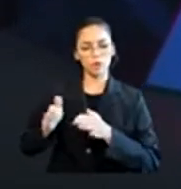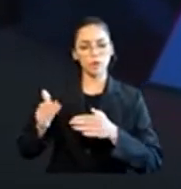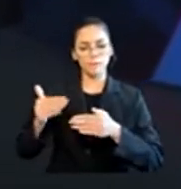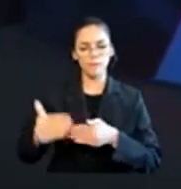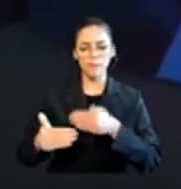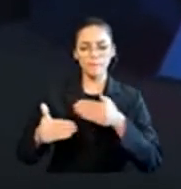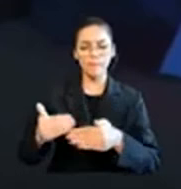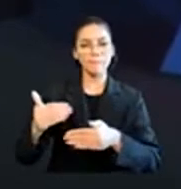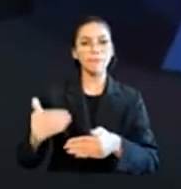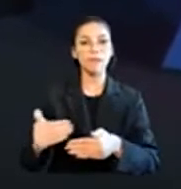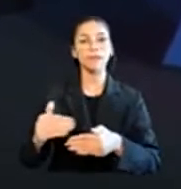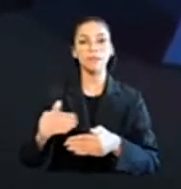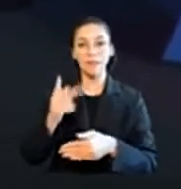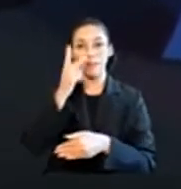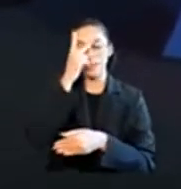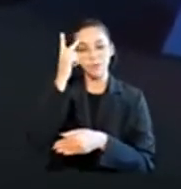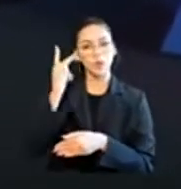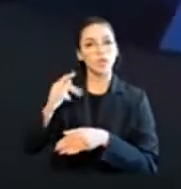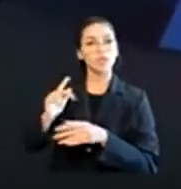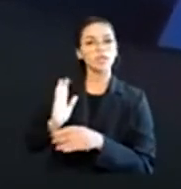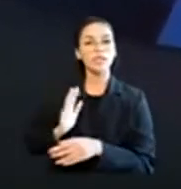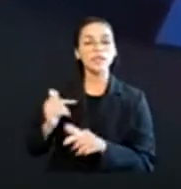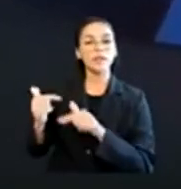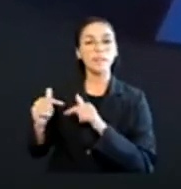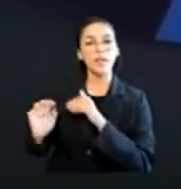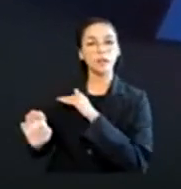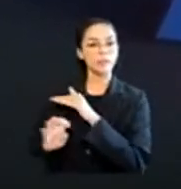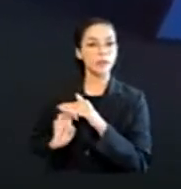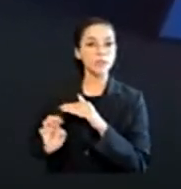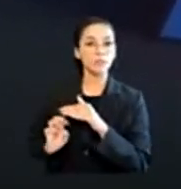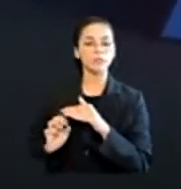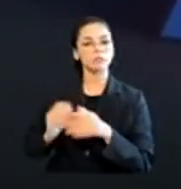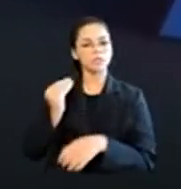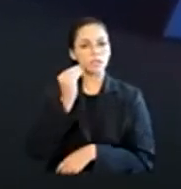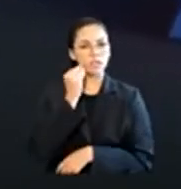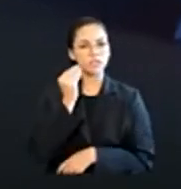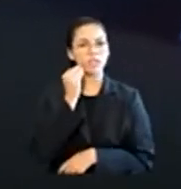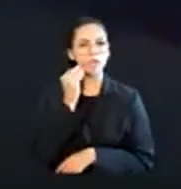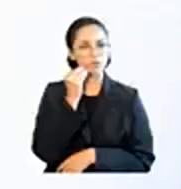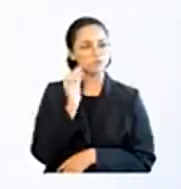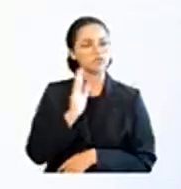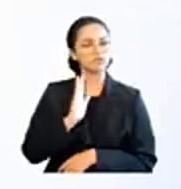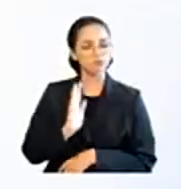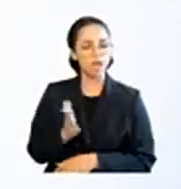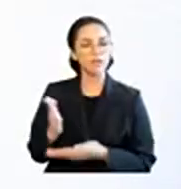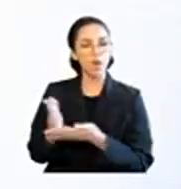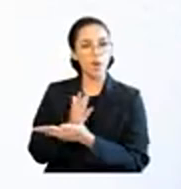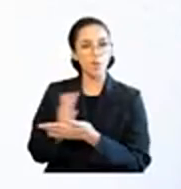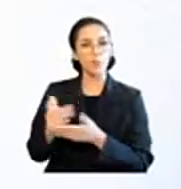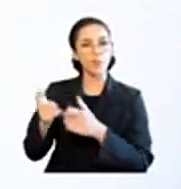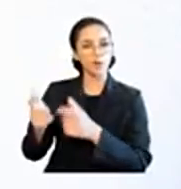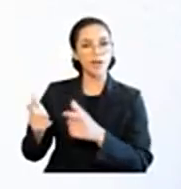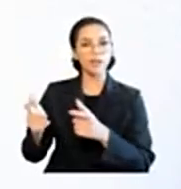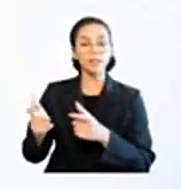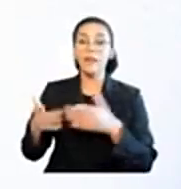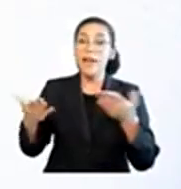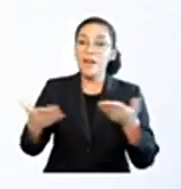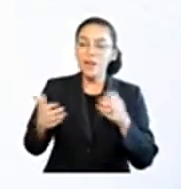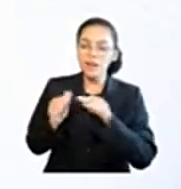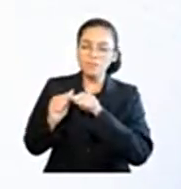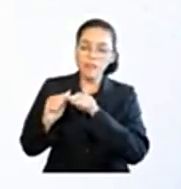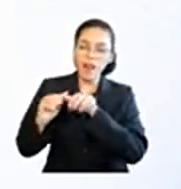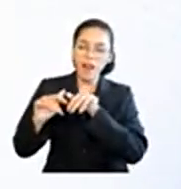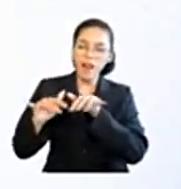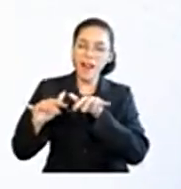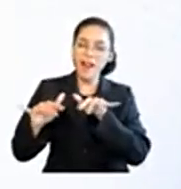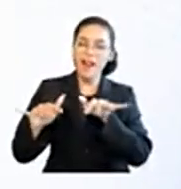comercial que foi testado através de um piloto em algumas concessionárias e que agora se expande para mais de